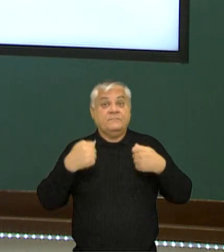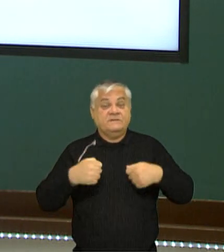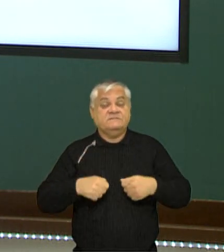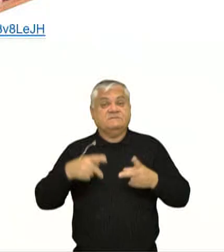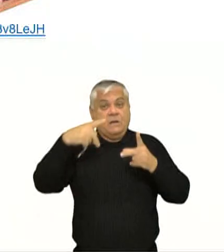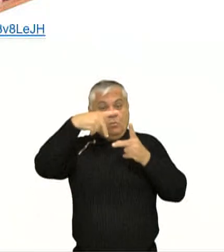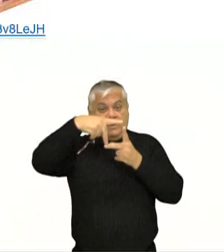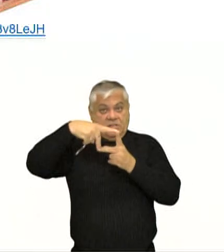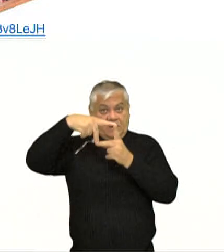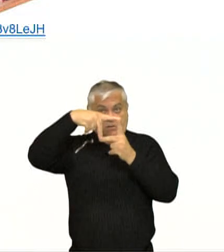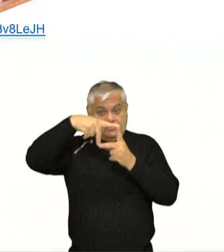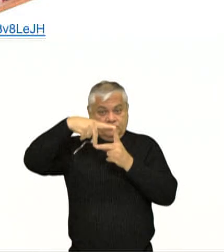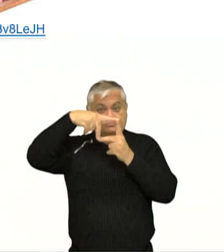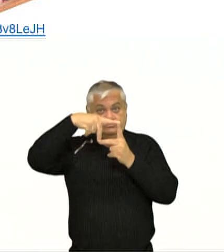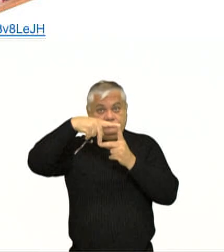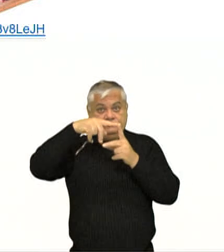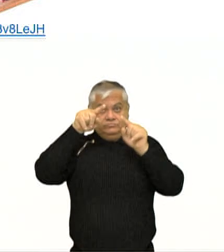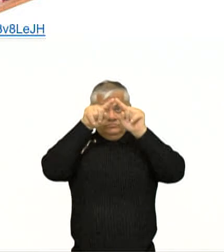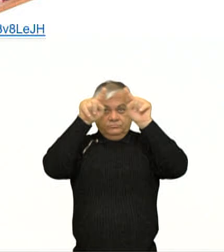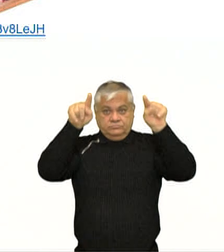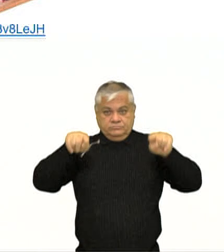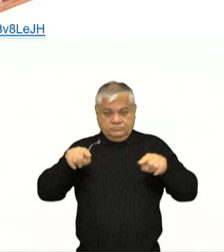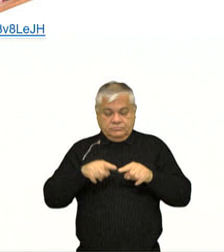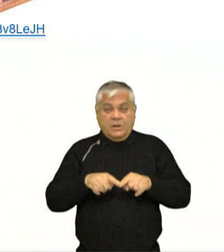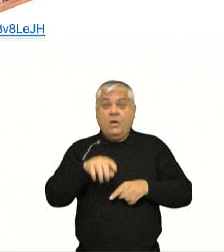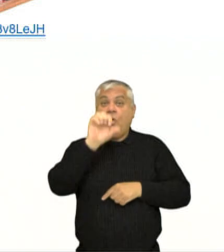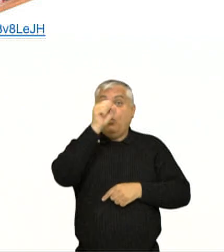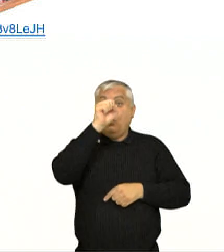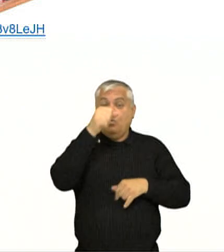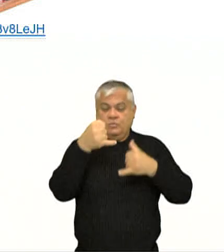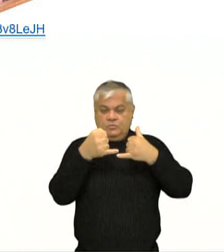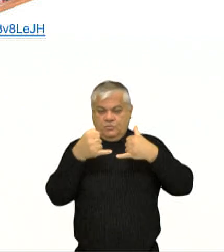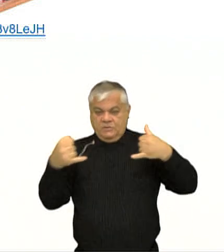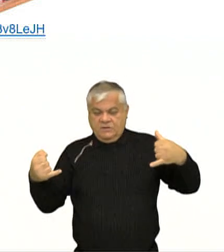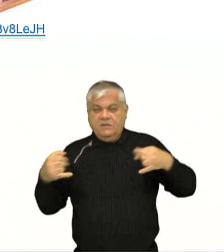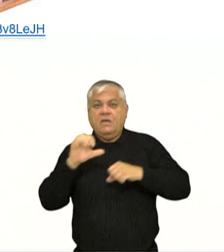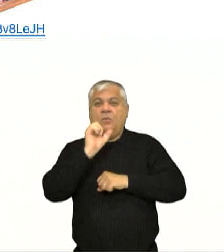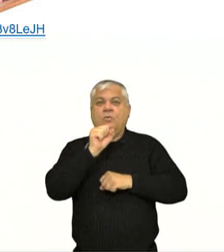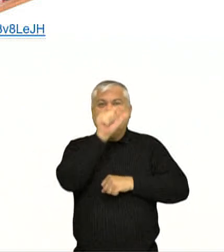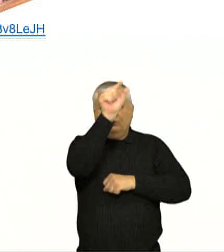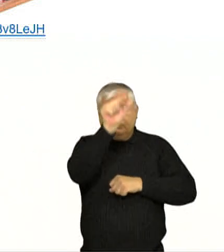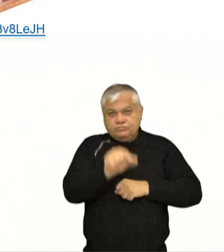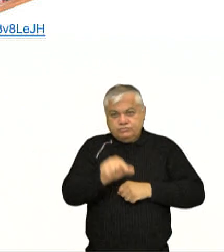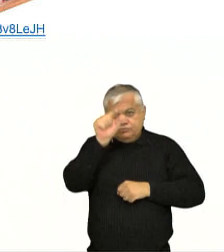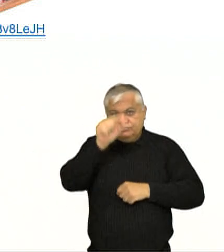formato quadrado, o tabuleiro é composto por 8 linhas e 8 colunas, totalizando